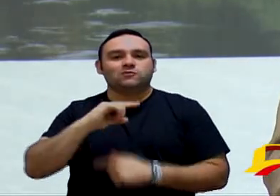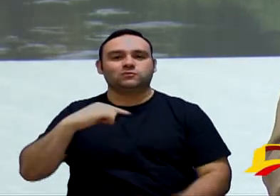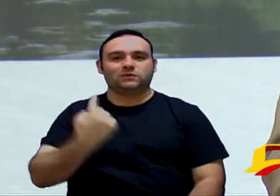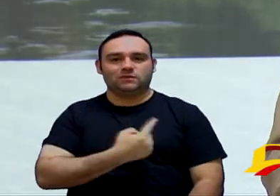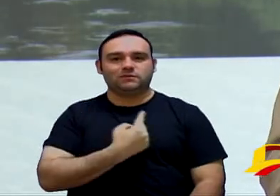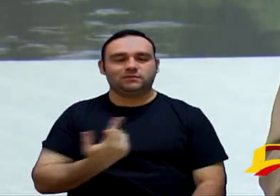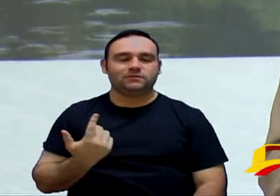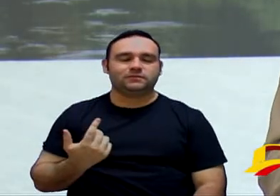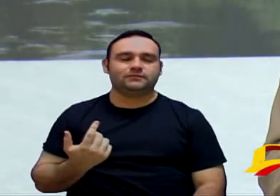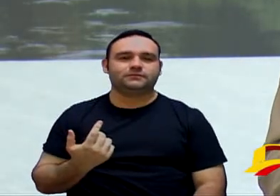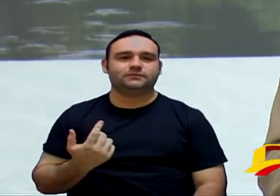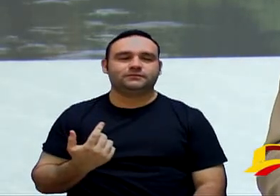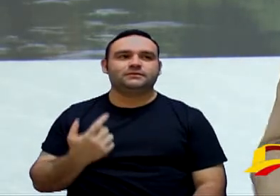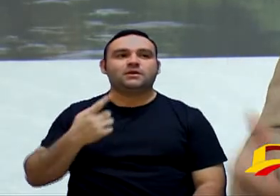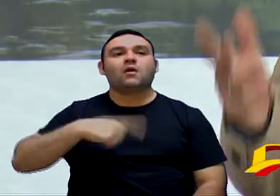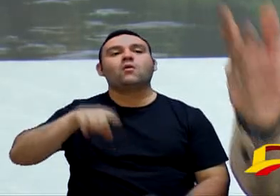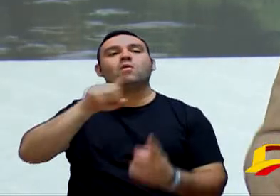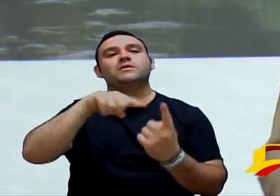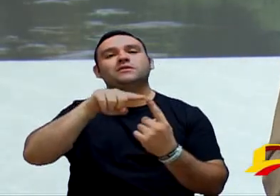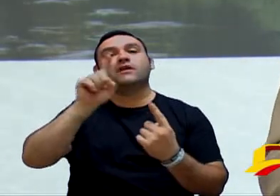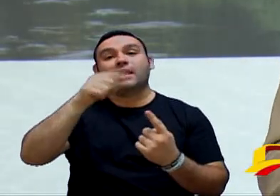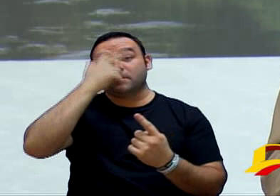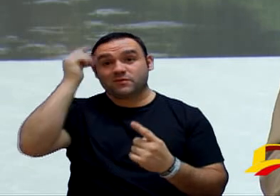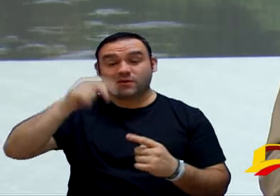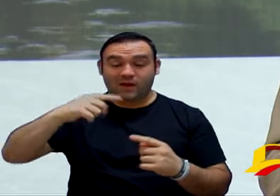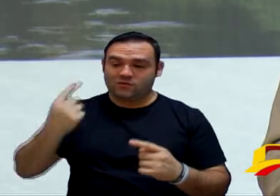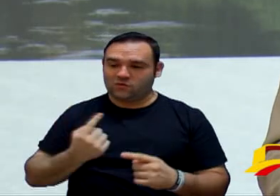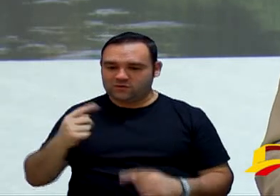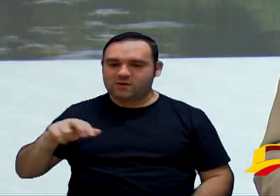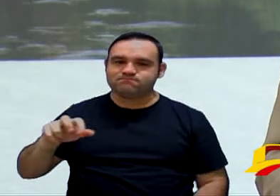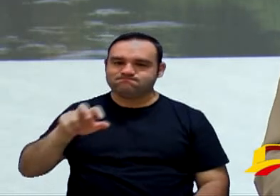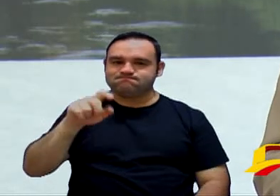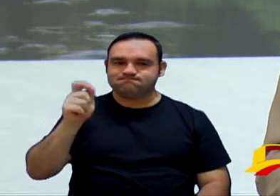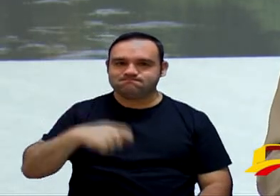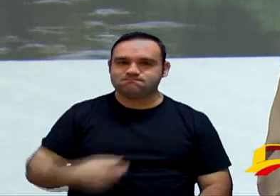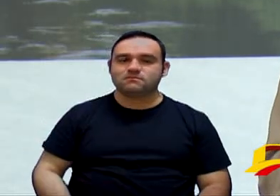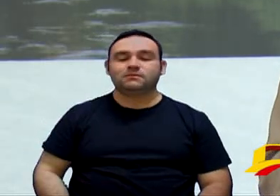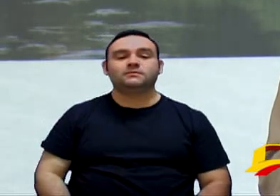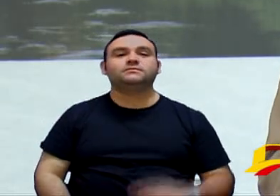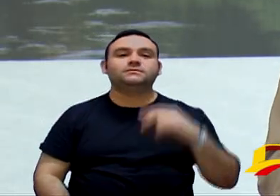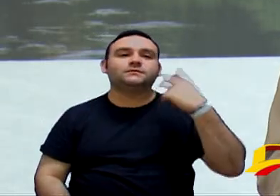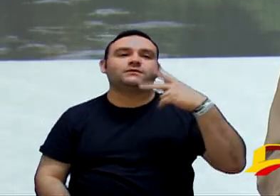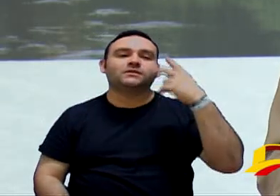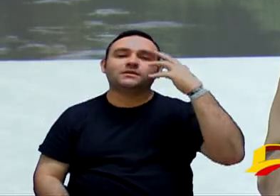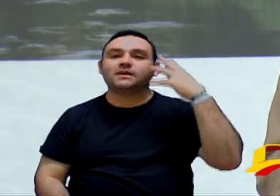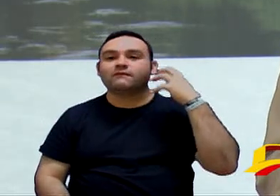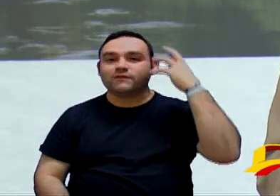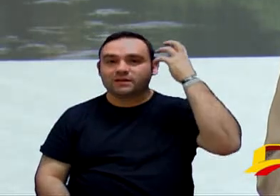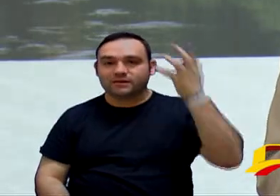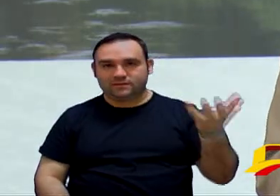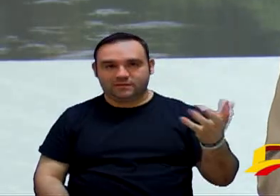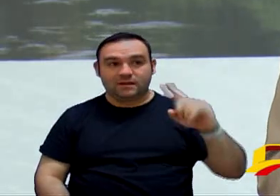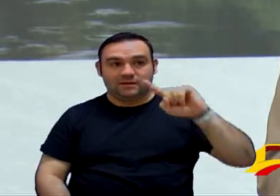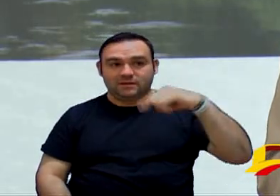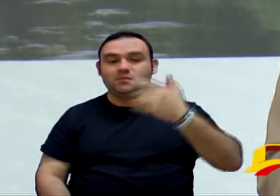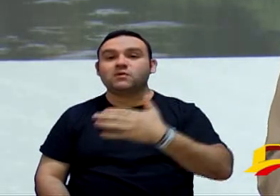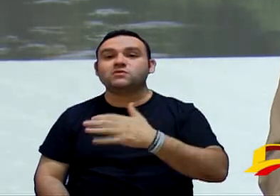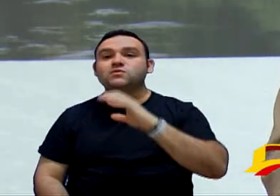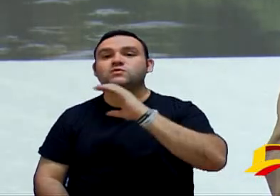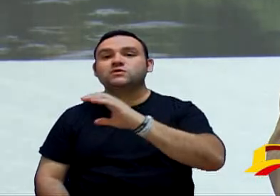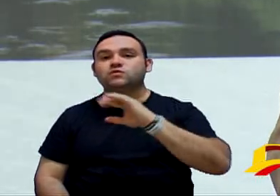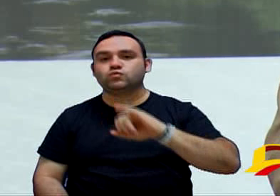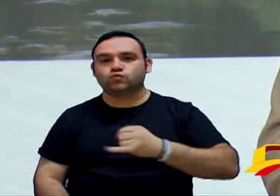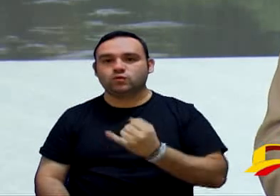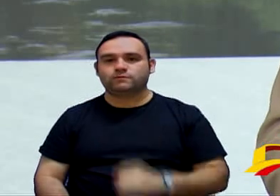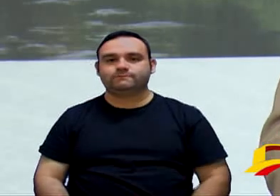pessoal a ideia ela se locomover sozinha o vereador da Fernanda agora Cícero depois o senhor que ela pediu